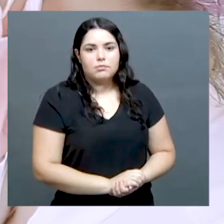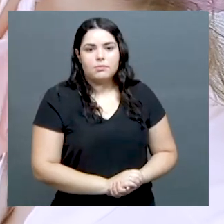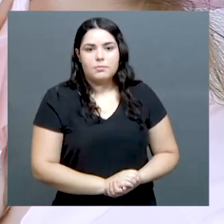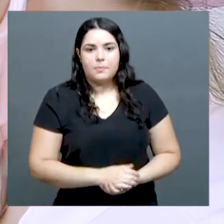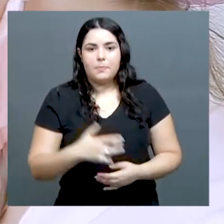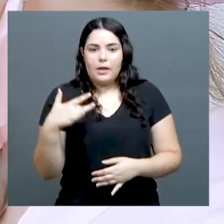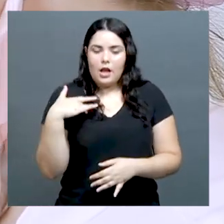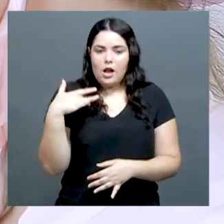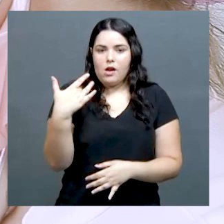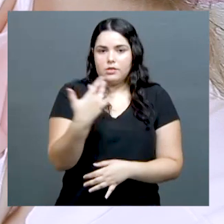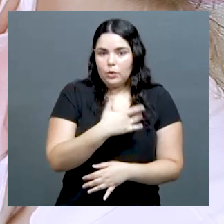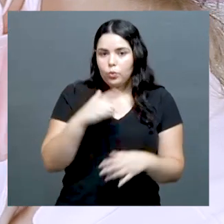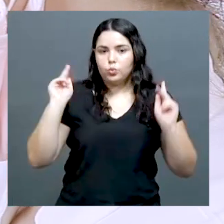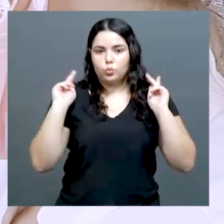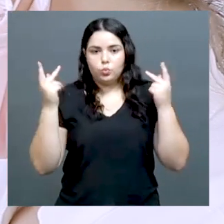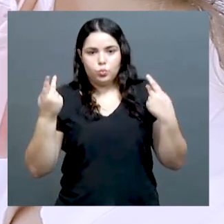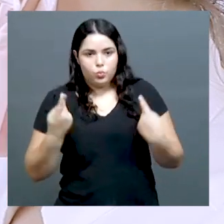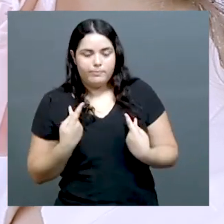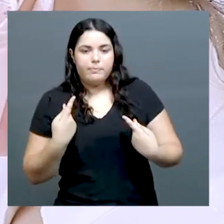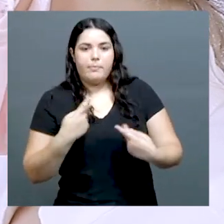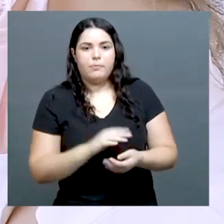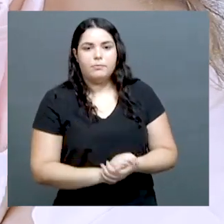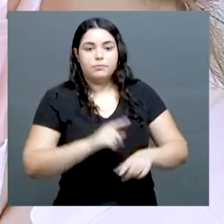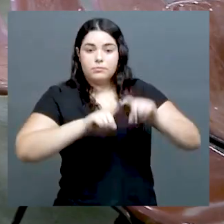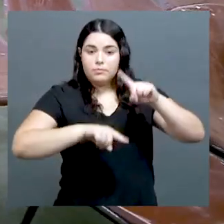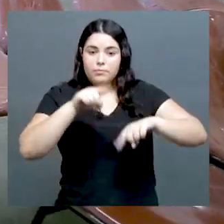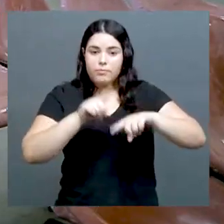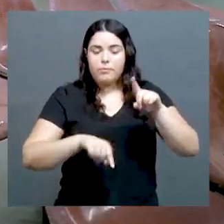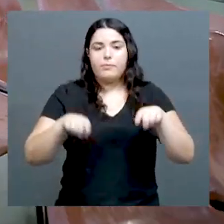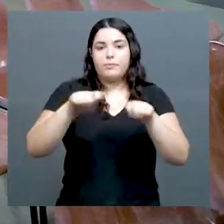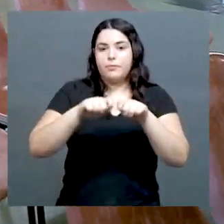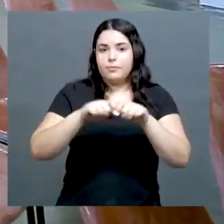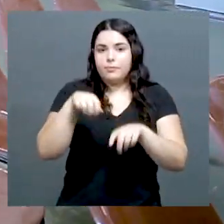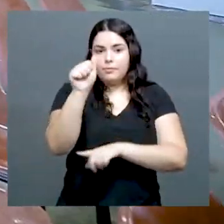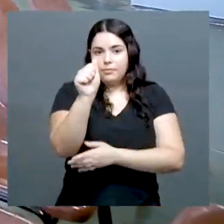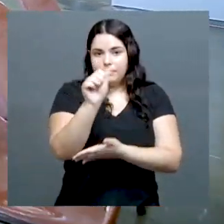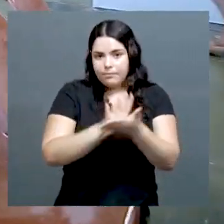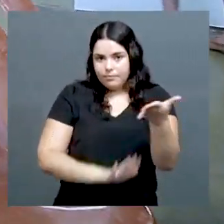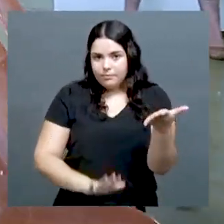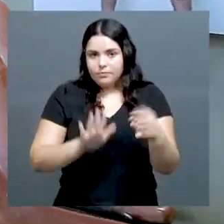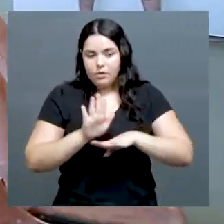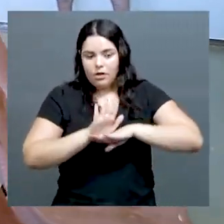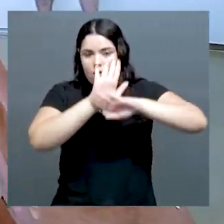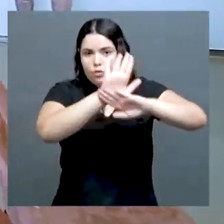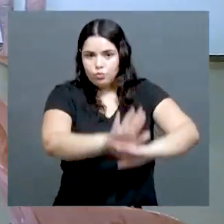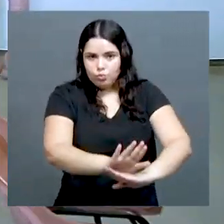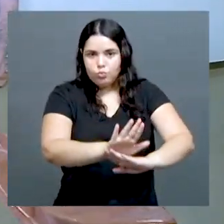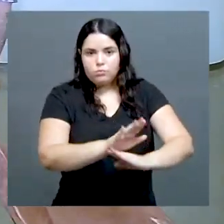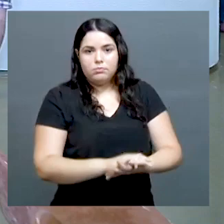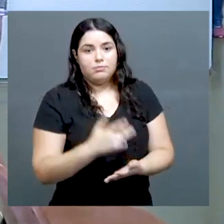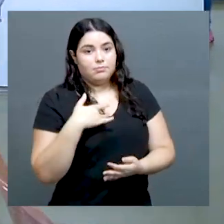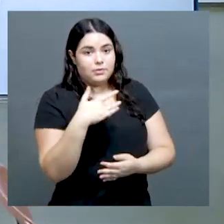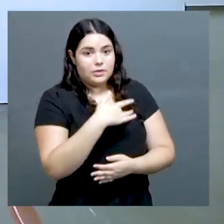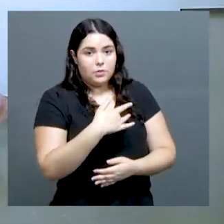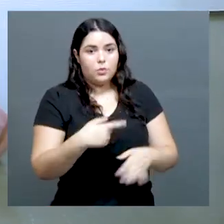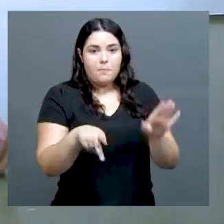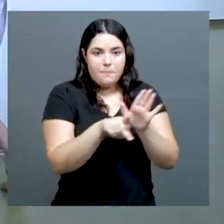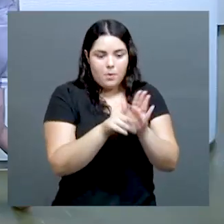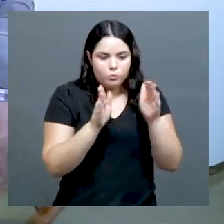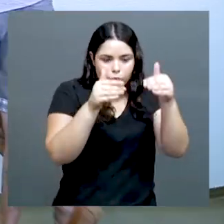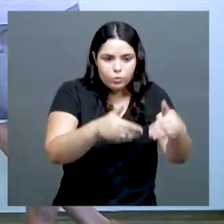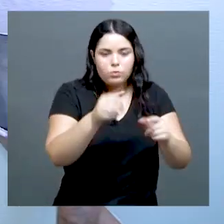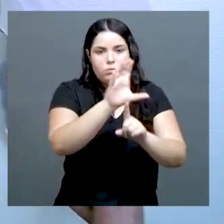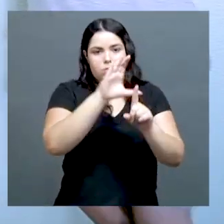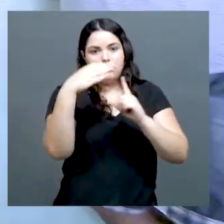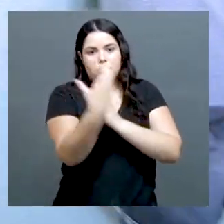físicos, humanos, administrativos e materiais, na execução das atividades assistenciais à saúde prestadas